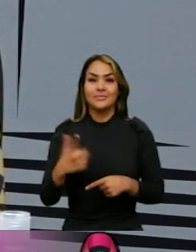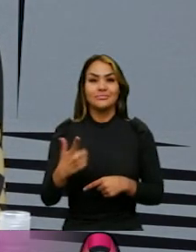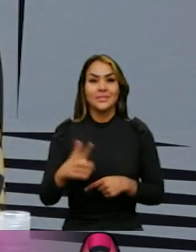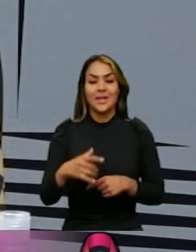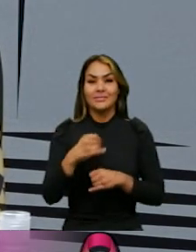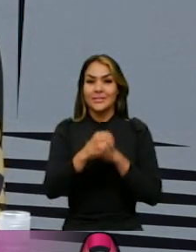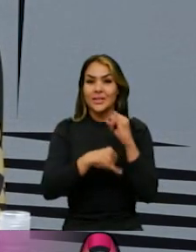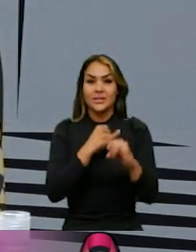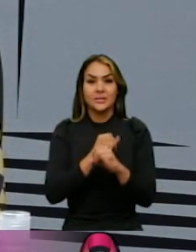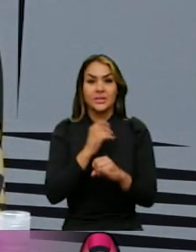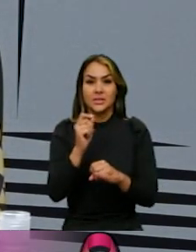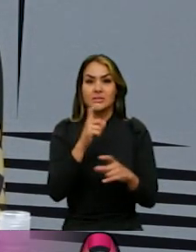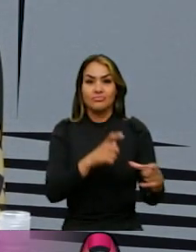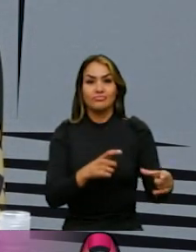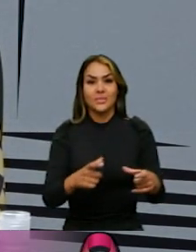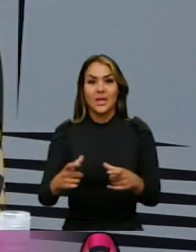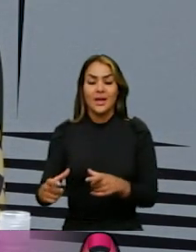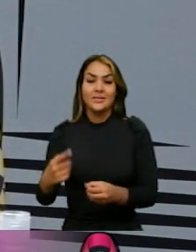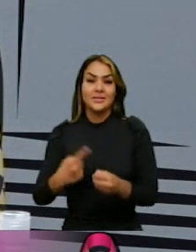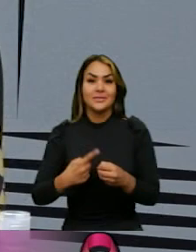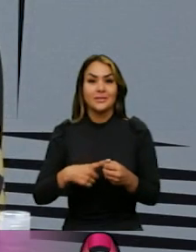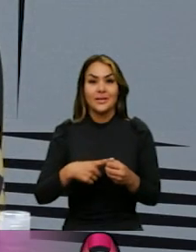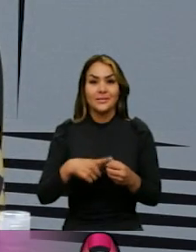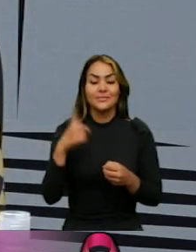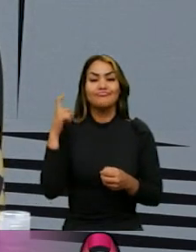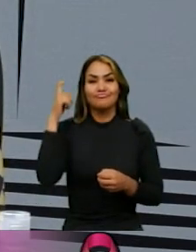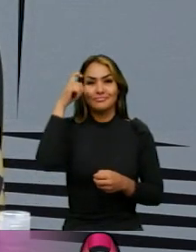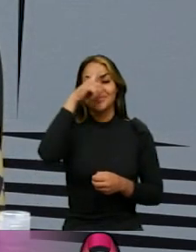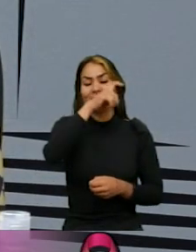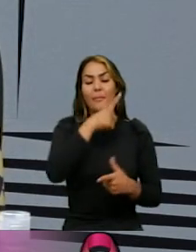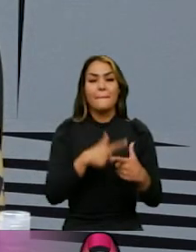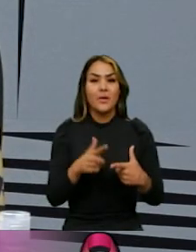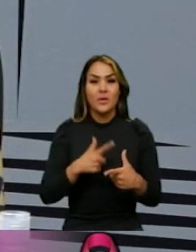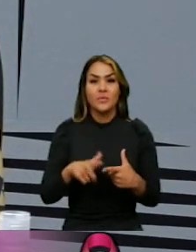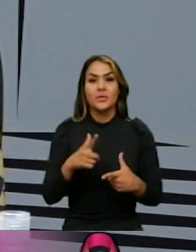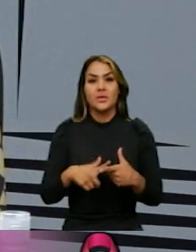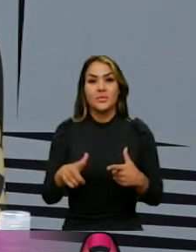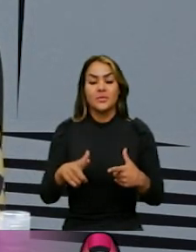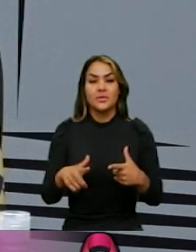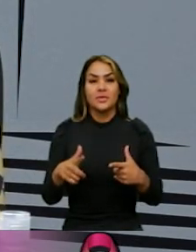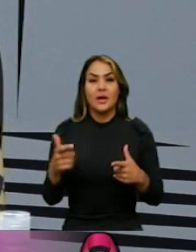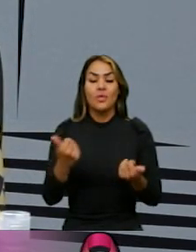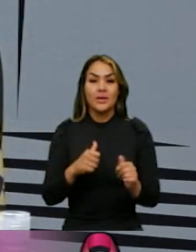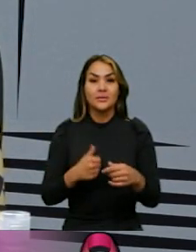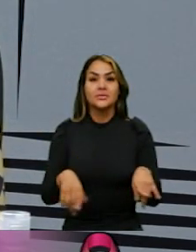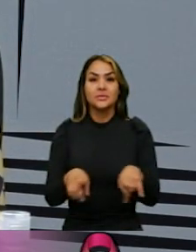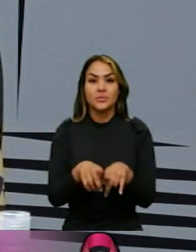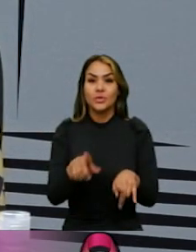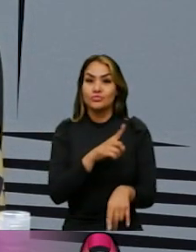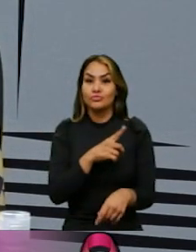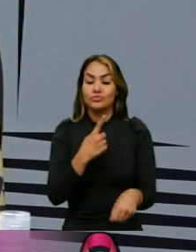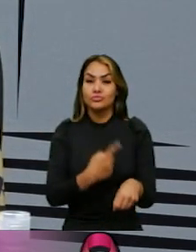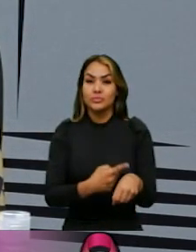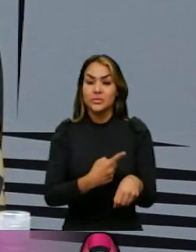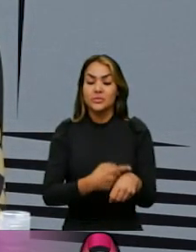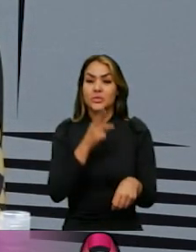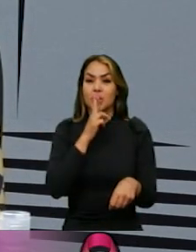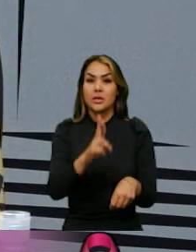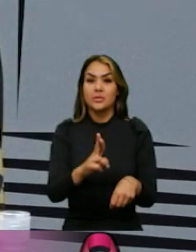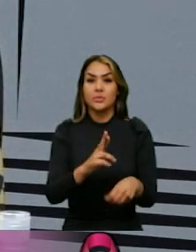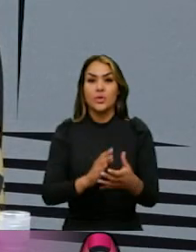operadoras, nosso município tem sofrido com a qualidade e o tempo das respostas às ocorrências